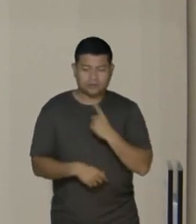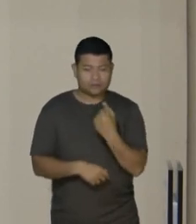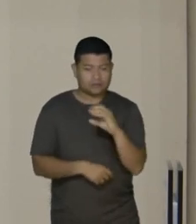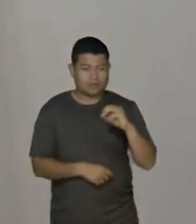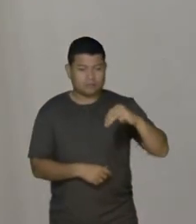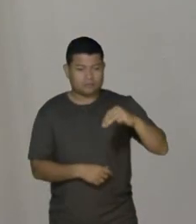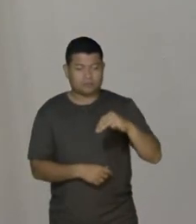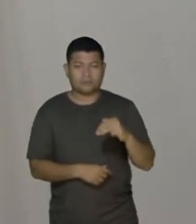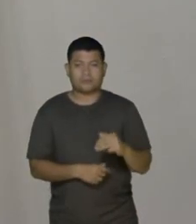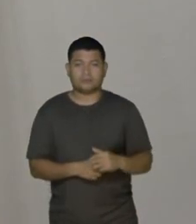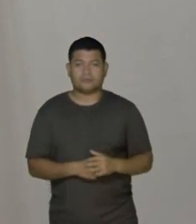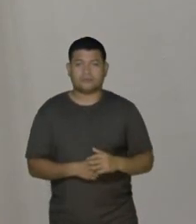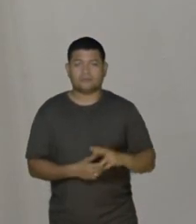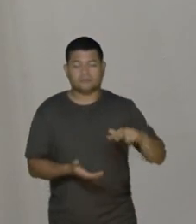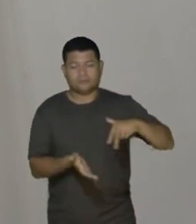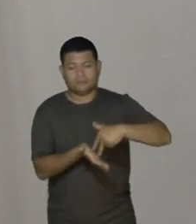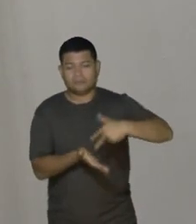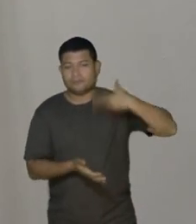fala.